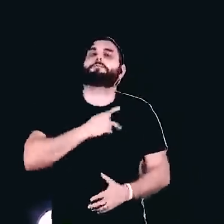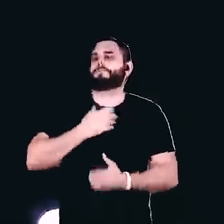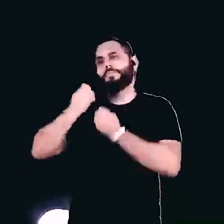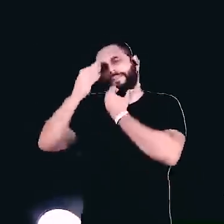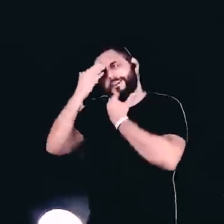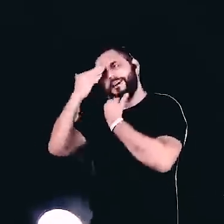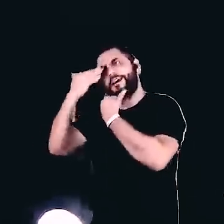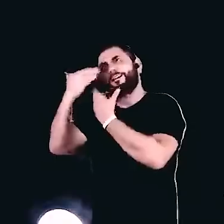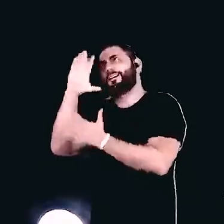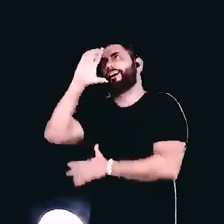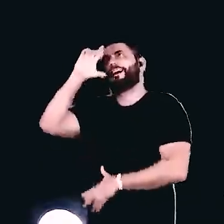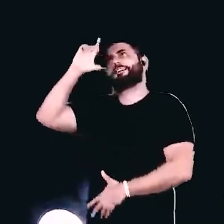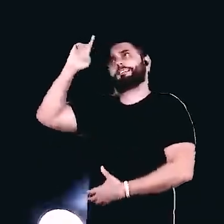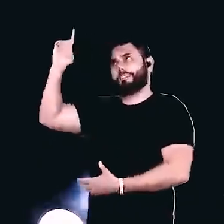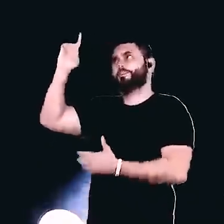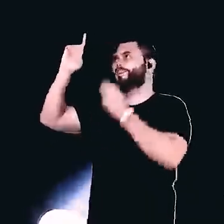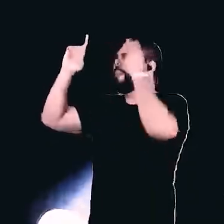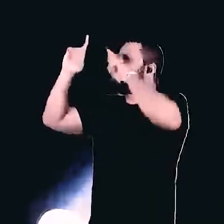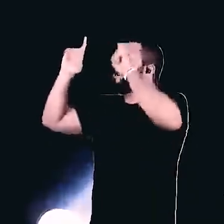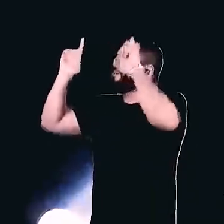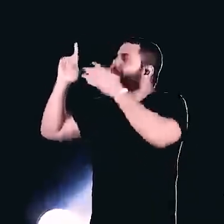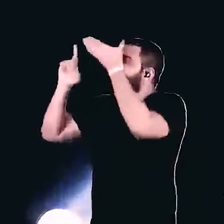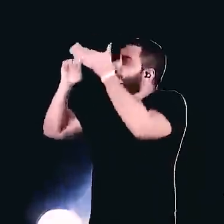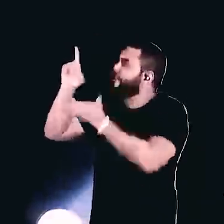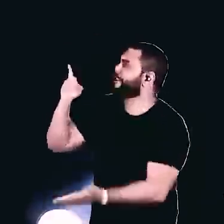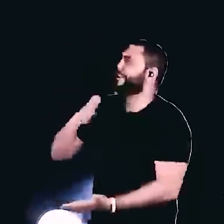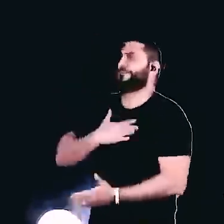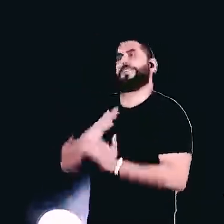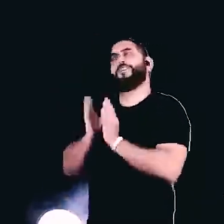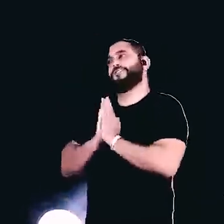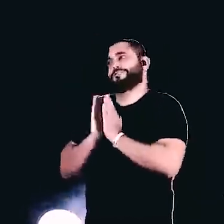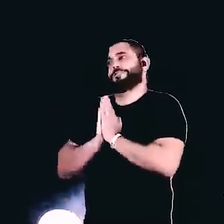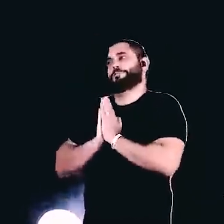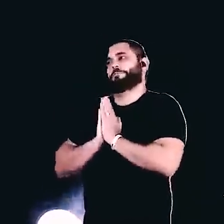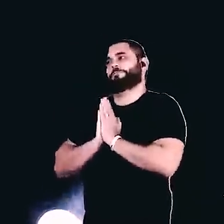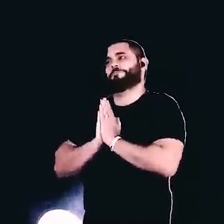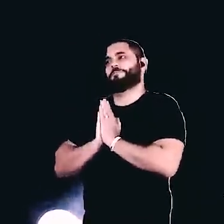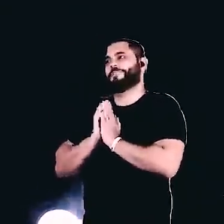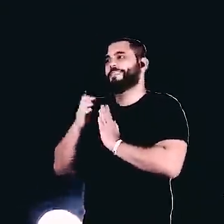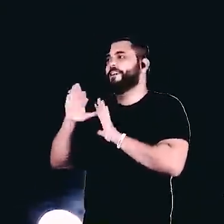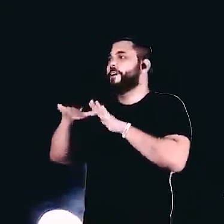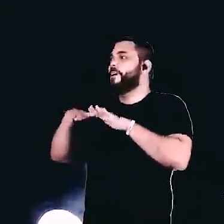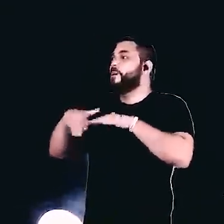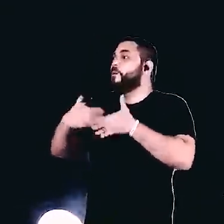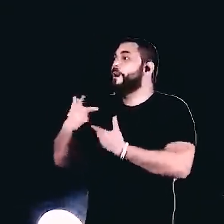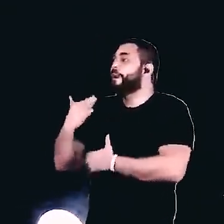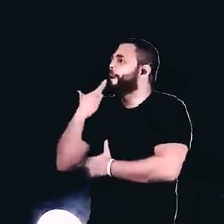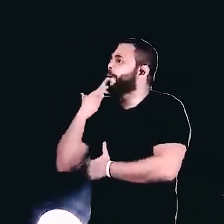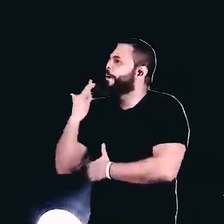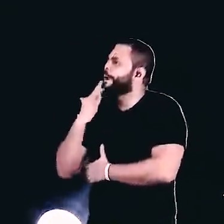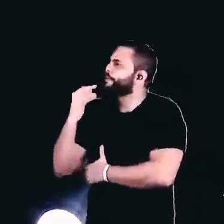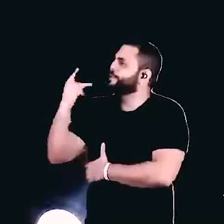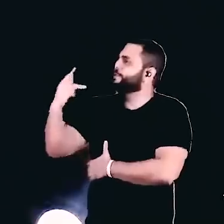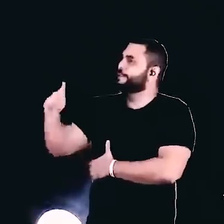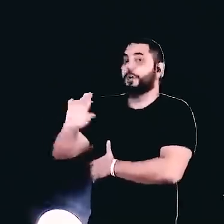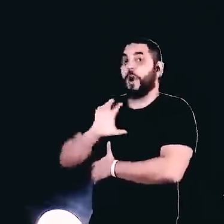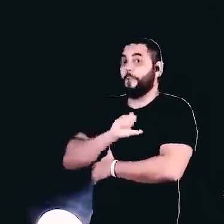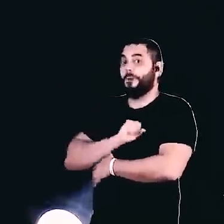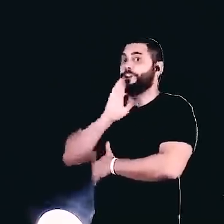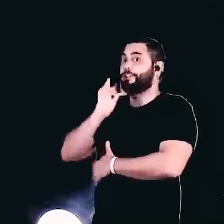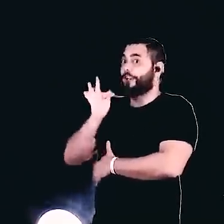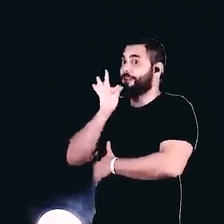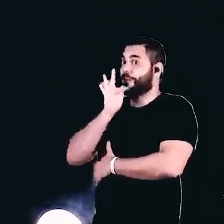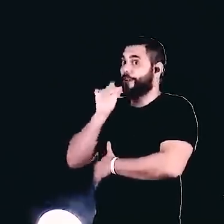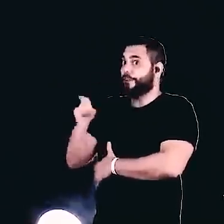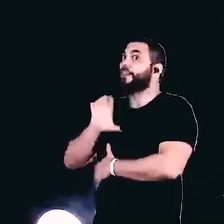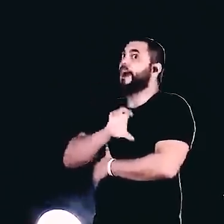Graças dou ao meu Deus, lembrando-me de ti em minhas orações. Ouvindo do teu amor. Já falou que Filemão era o cara